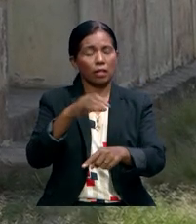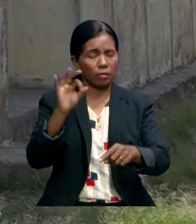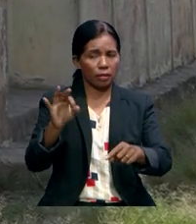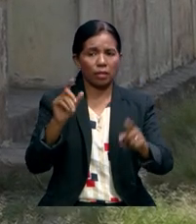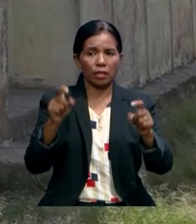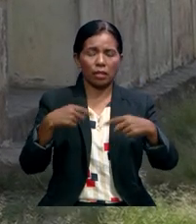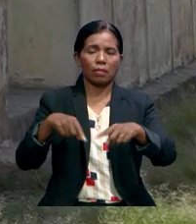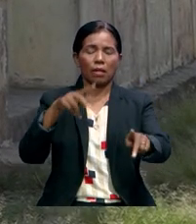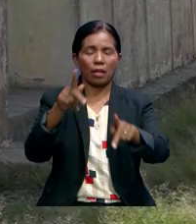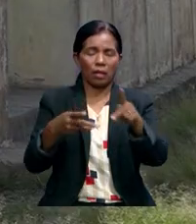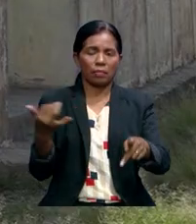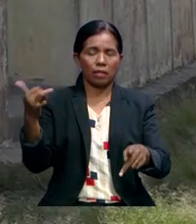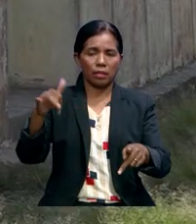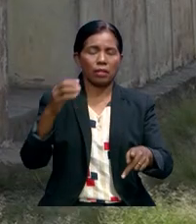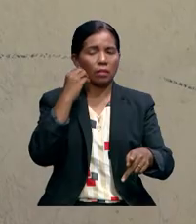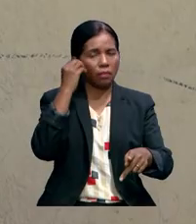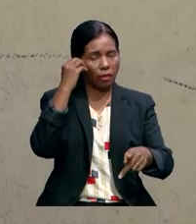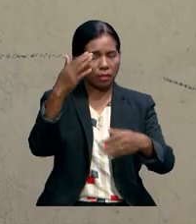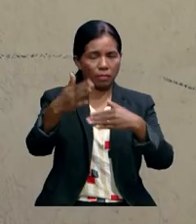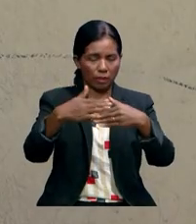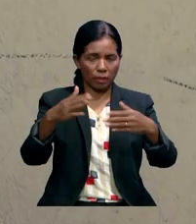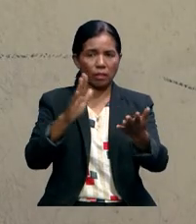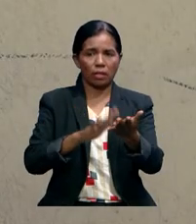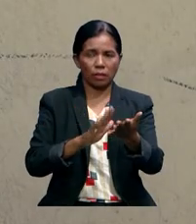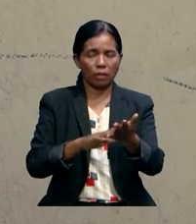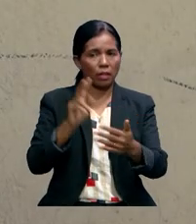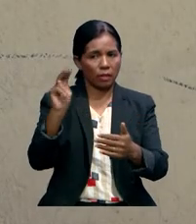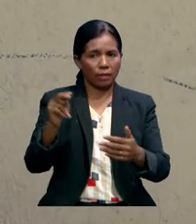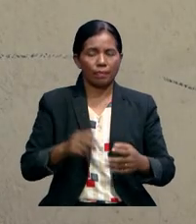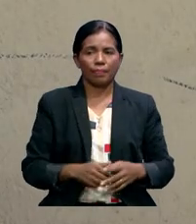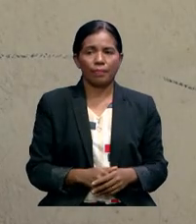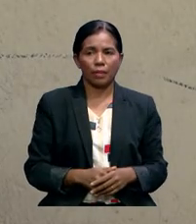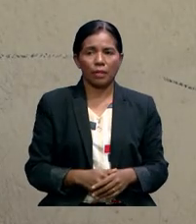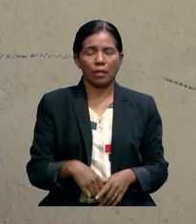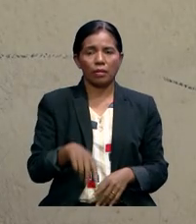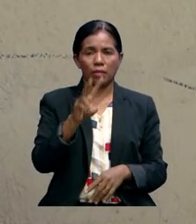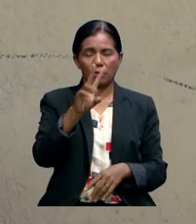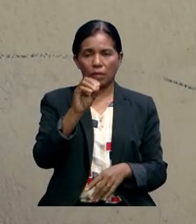ba comunidade Sira nebe hela besik e arredores escola nian.